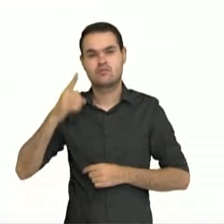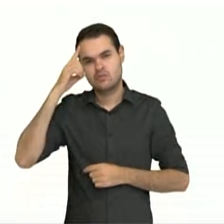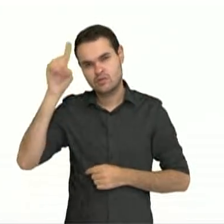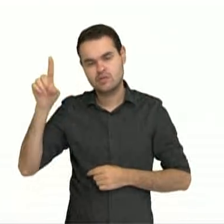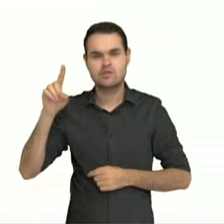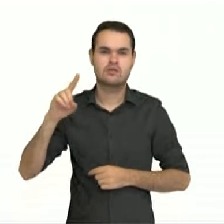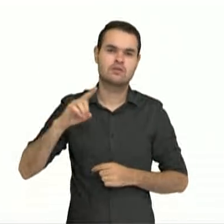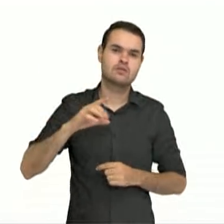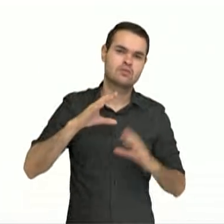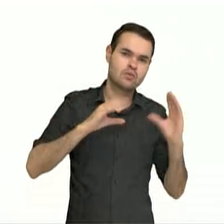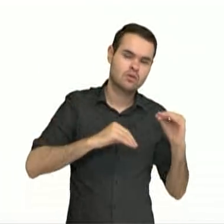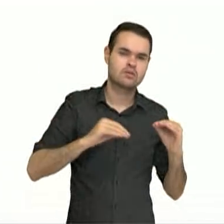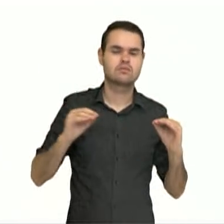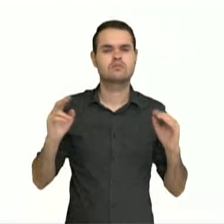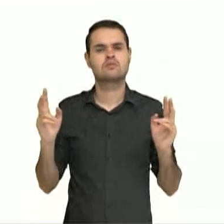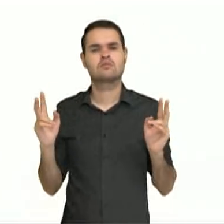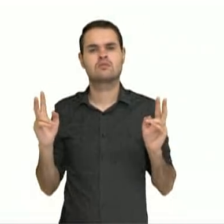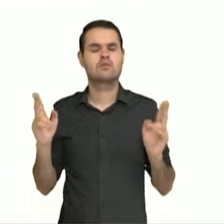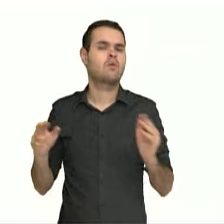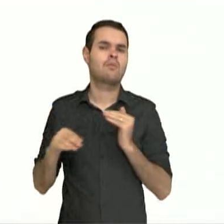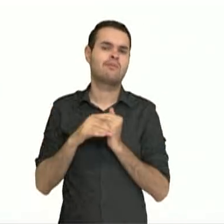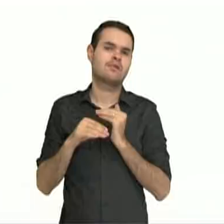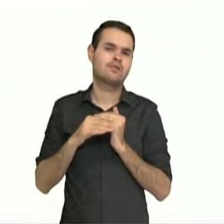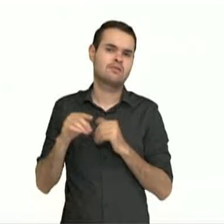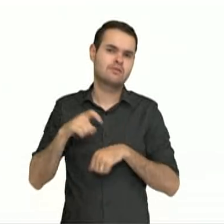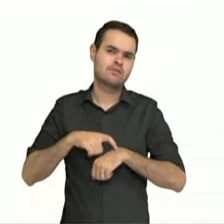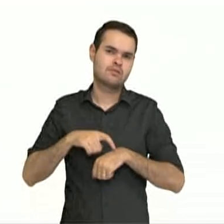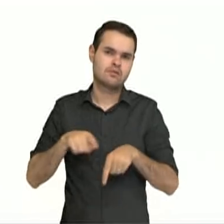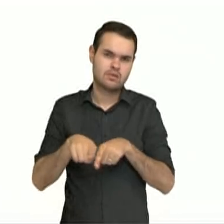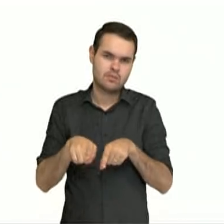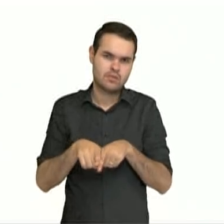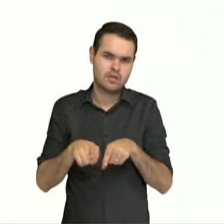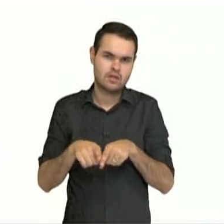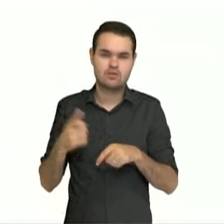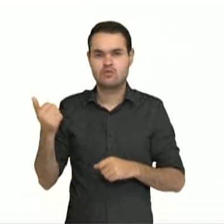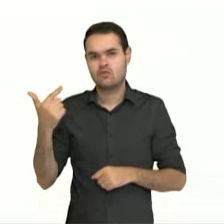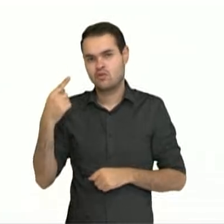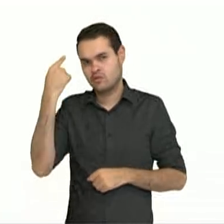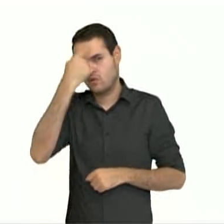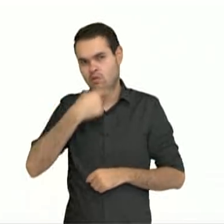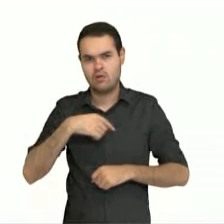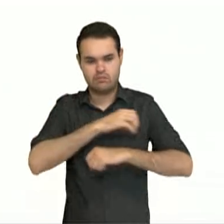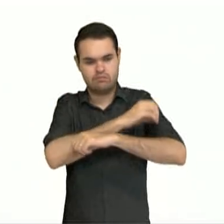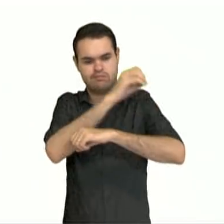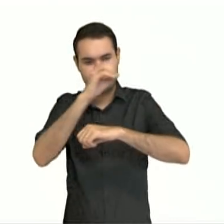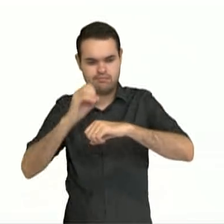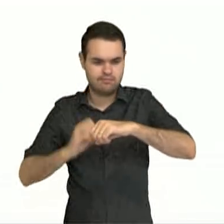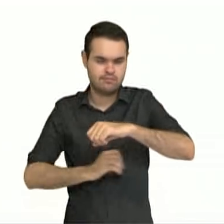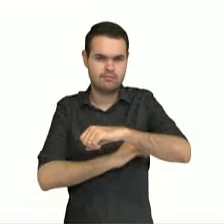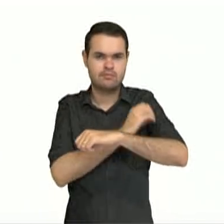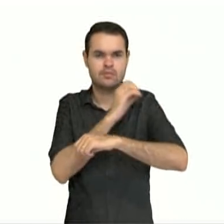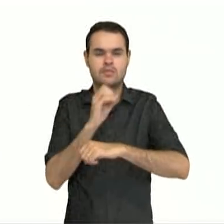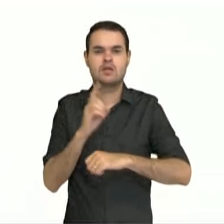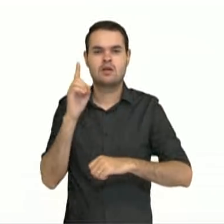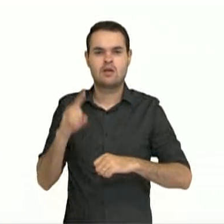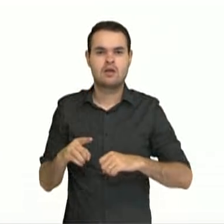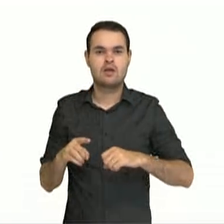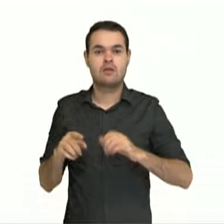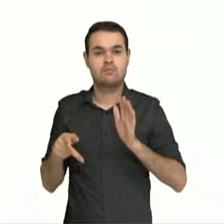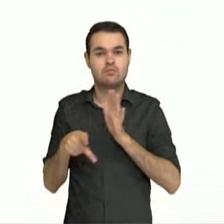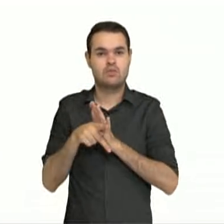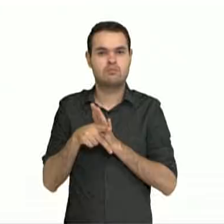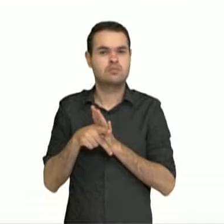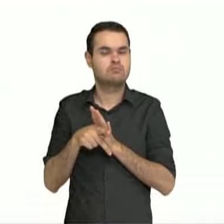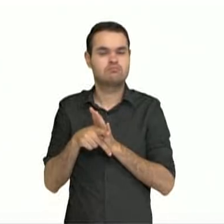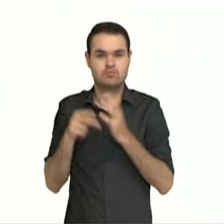e as noites duram praticamente o mesmo período ali, em torno de 12 horas. São estações de transição.